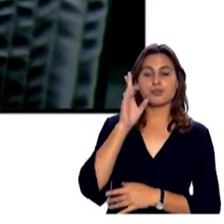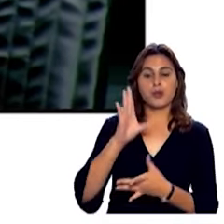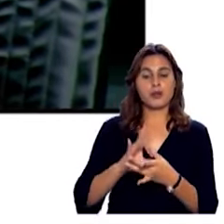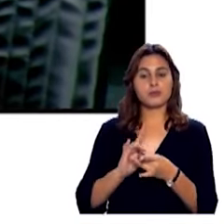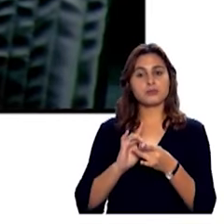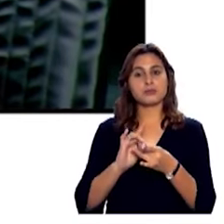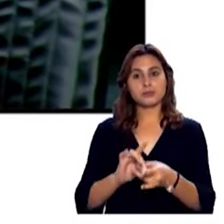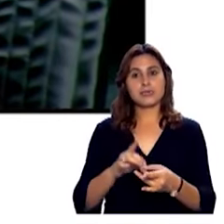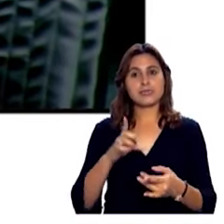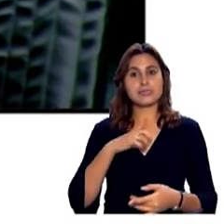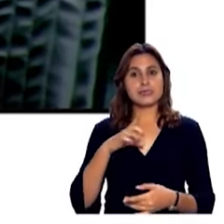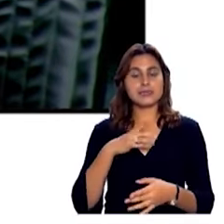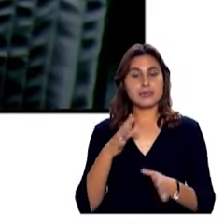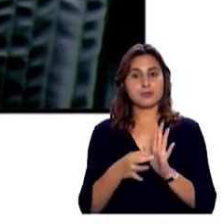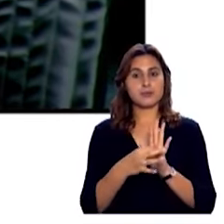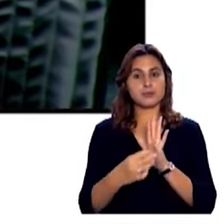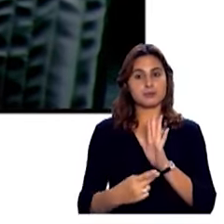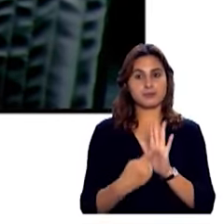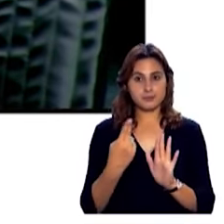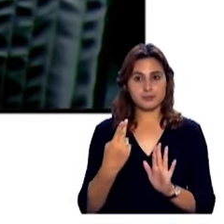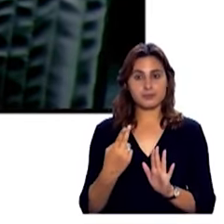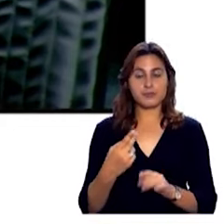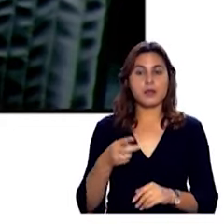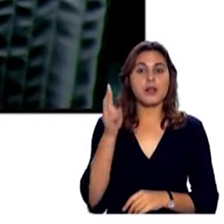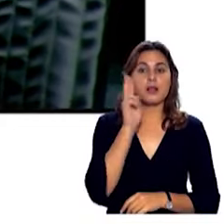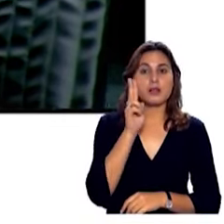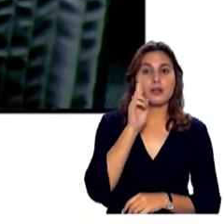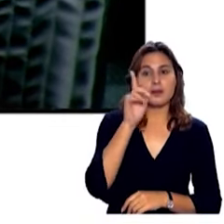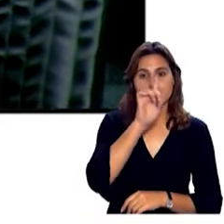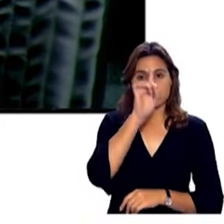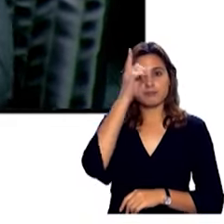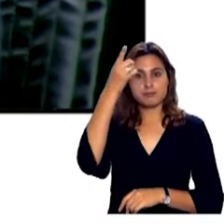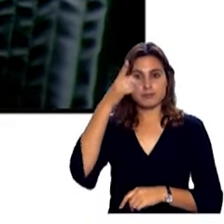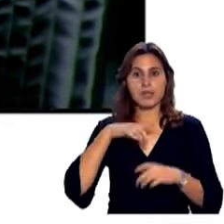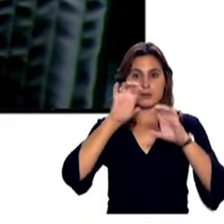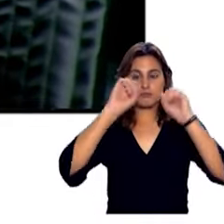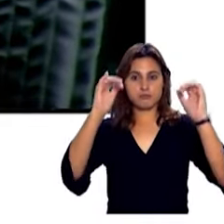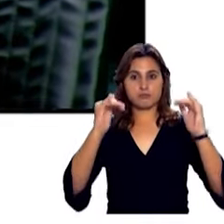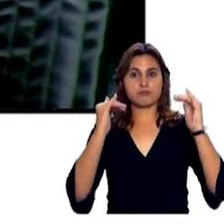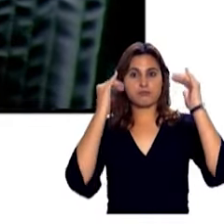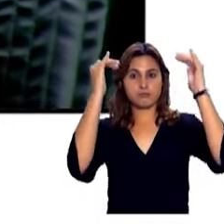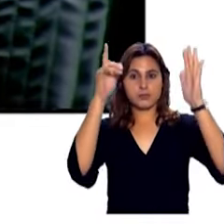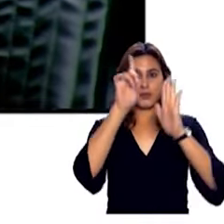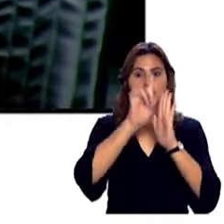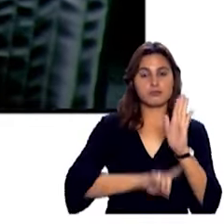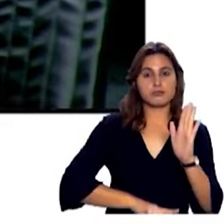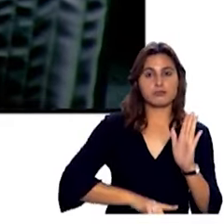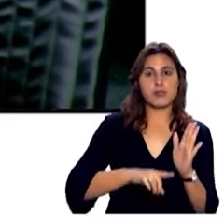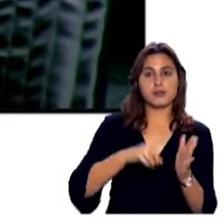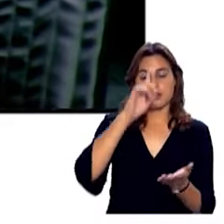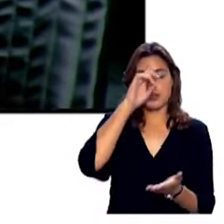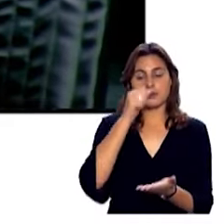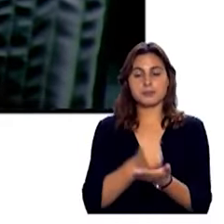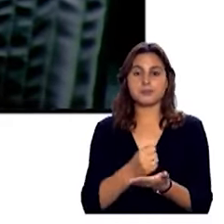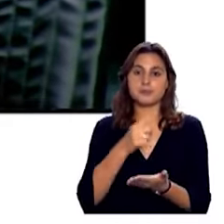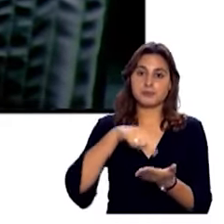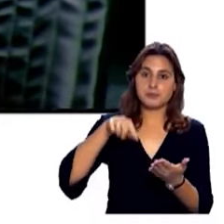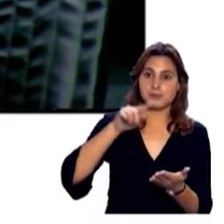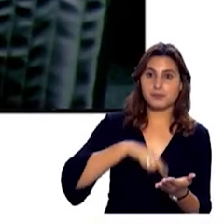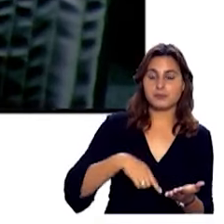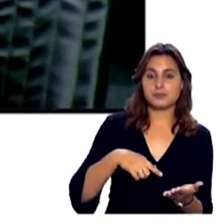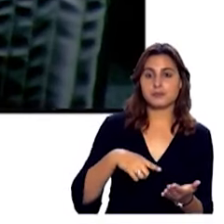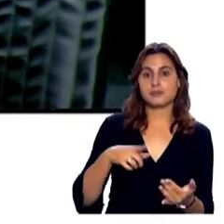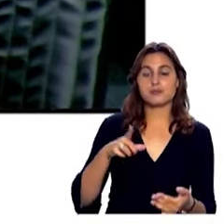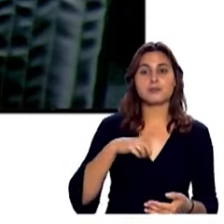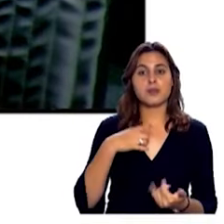segunda opinião lembrem que a ideia da corte de cassação que inclusive depois inspirou todos os modelos mais recentes de cortes de